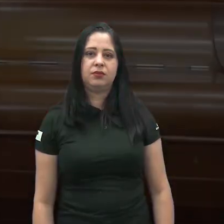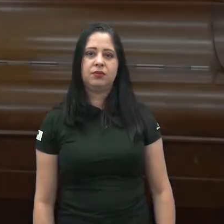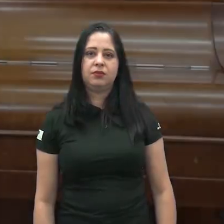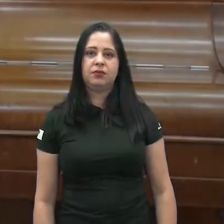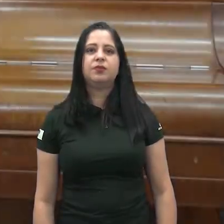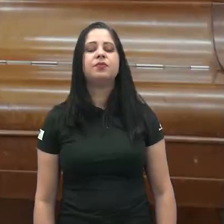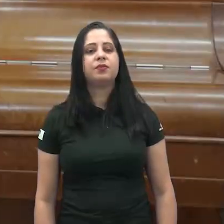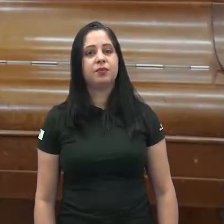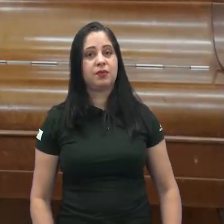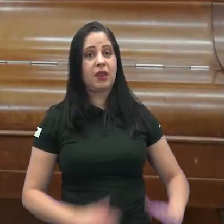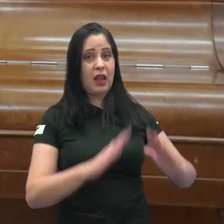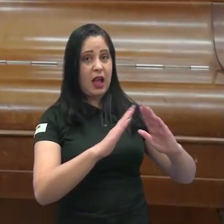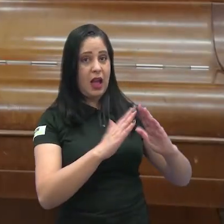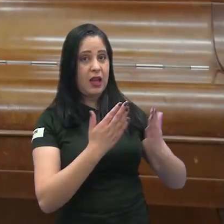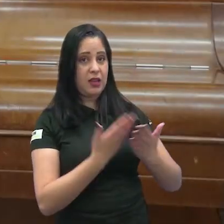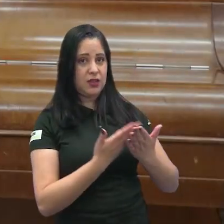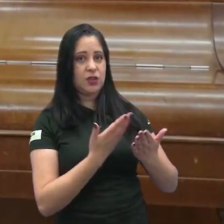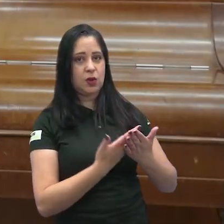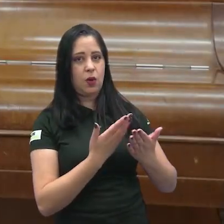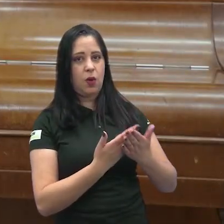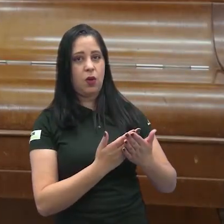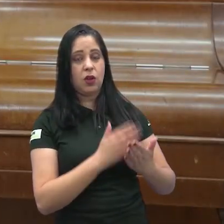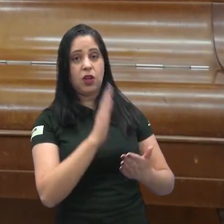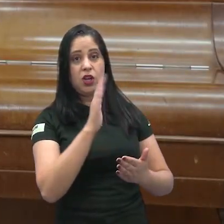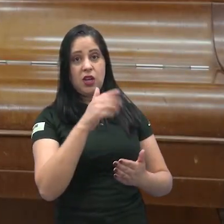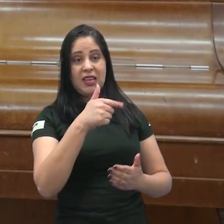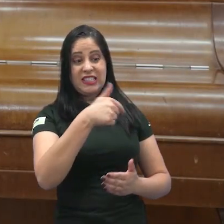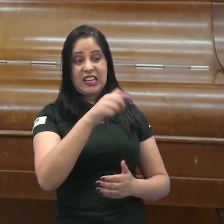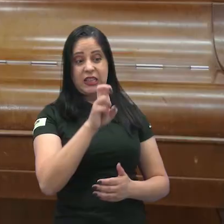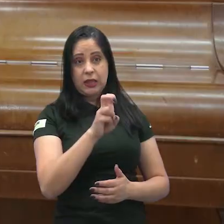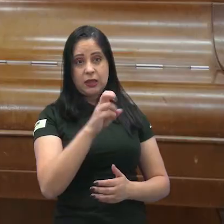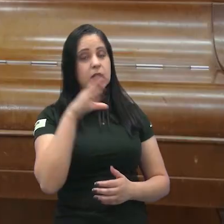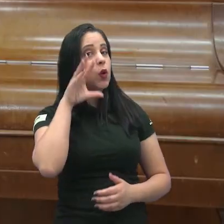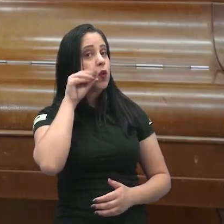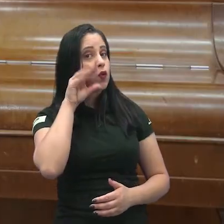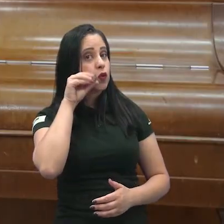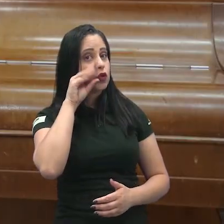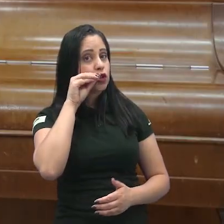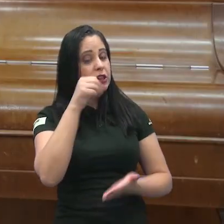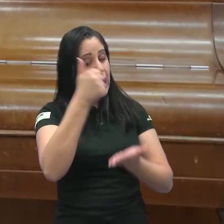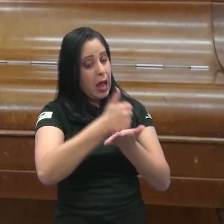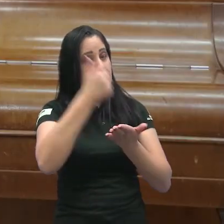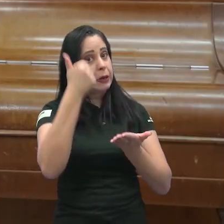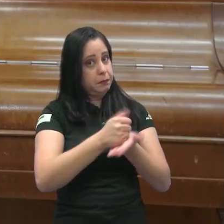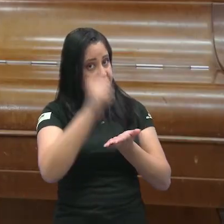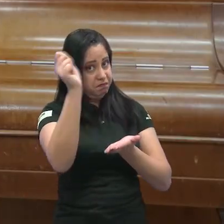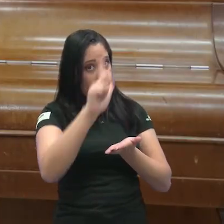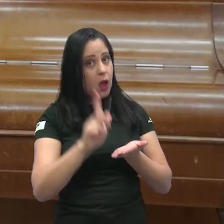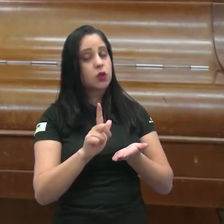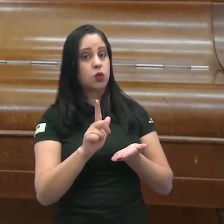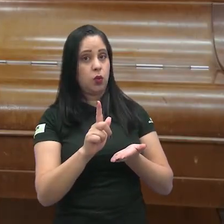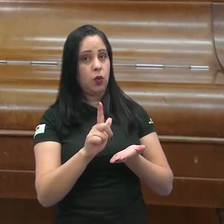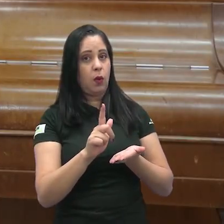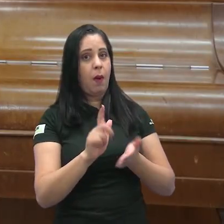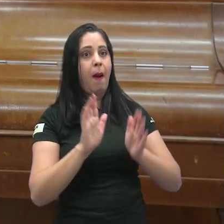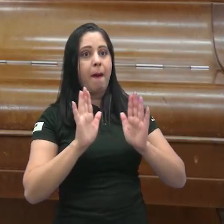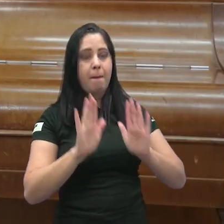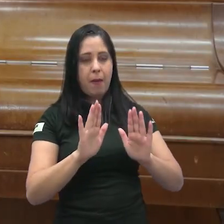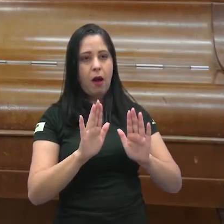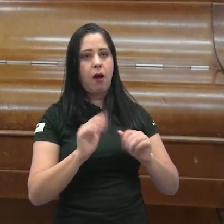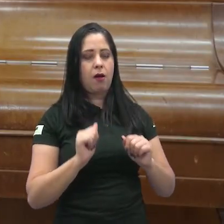O Éden Lar, ele tem 75 funcionários registrados, né? mas nós temos